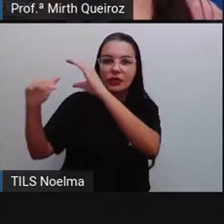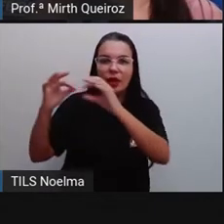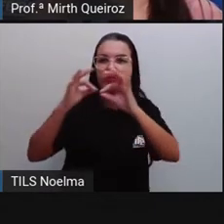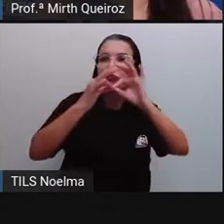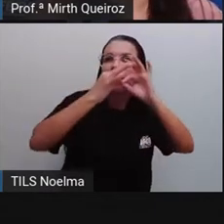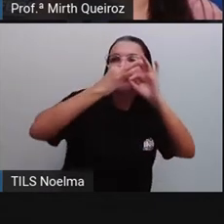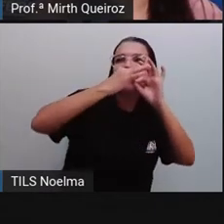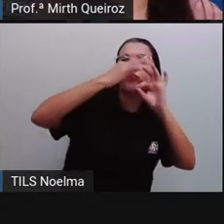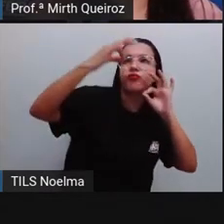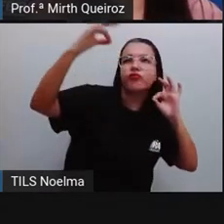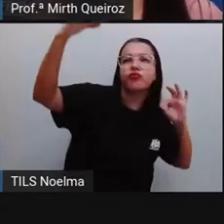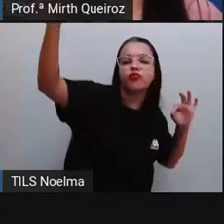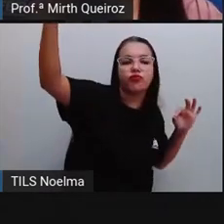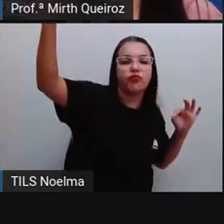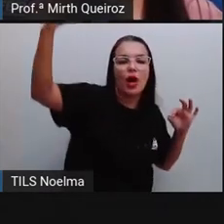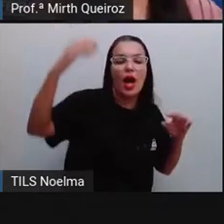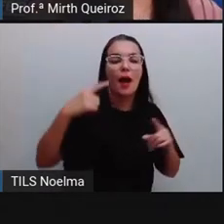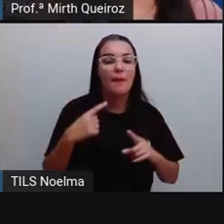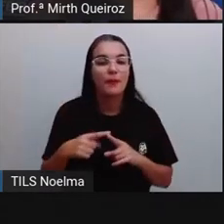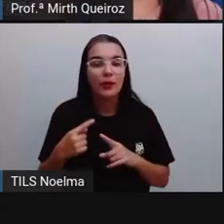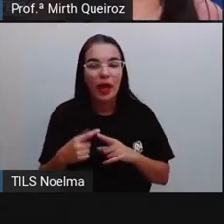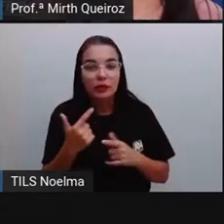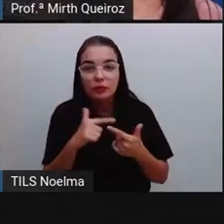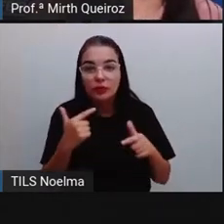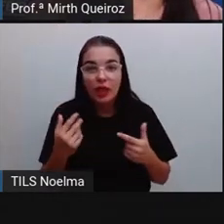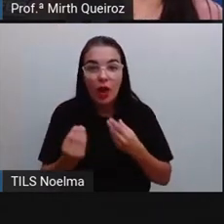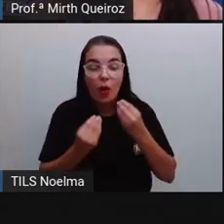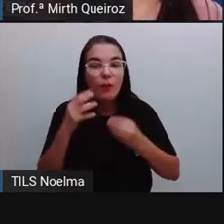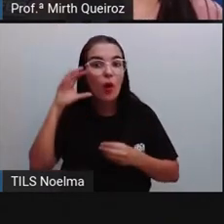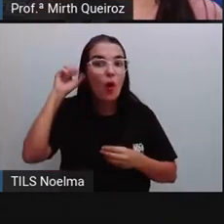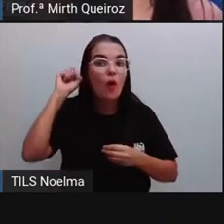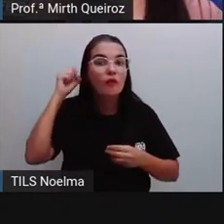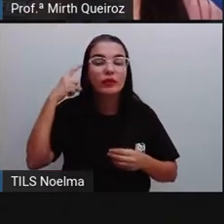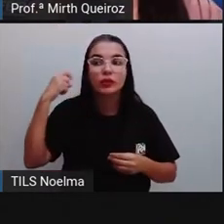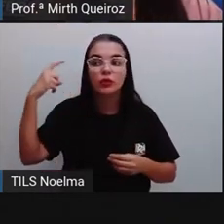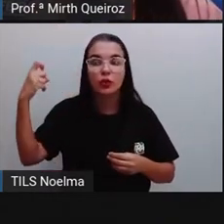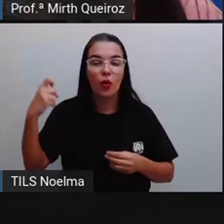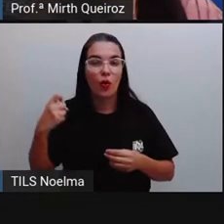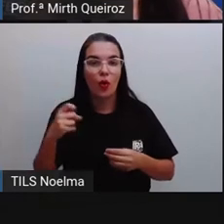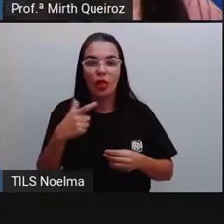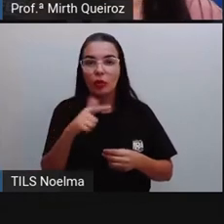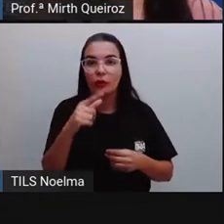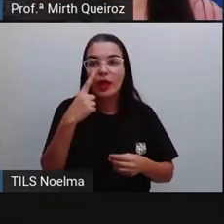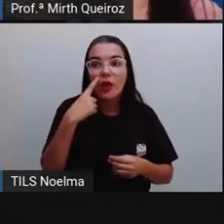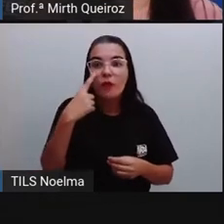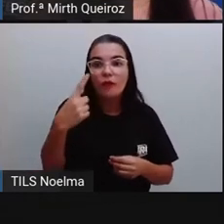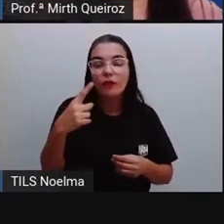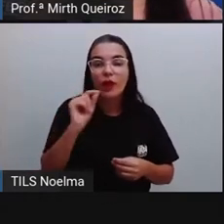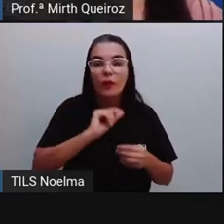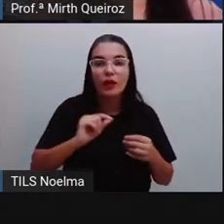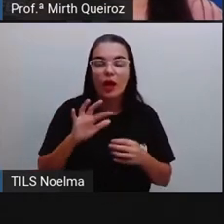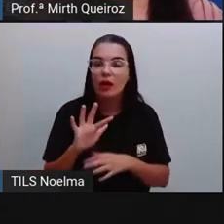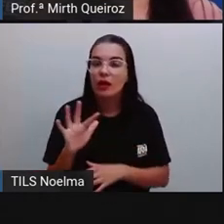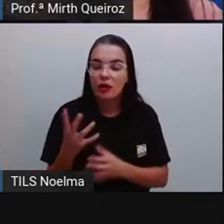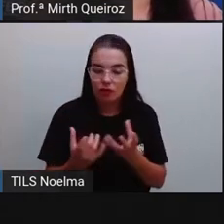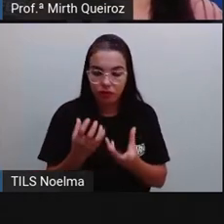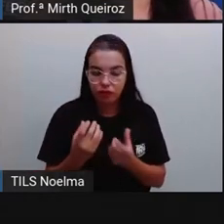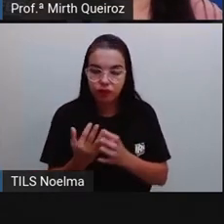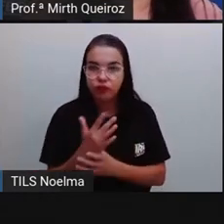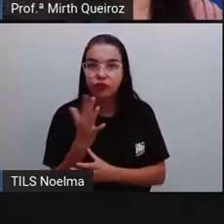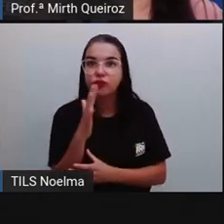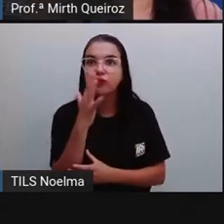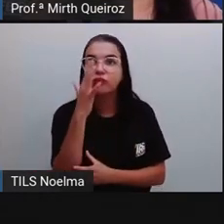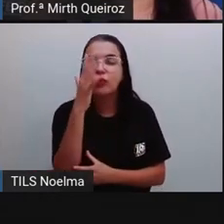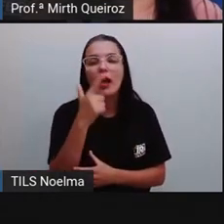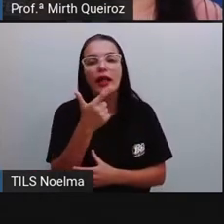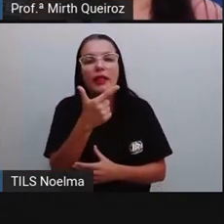não era possível se ouvir os sons, que não era possível se ver a fumaça. Então, o homem ele foi descobrindo outras formas